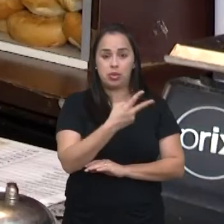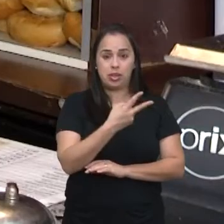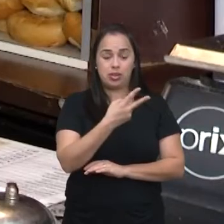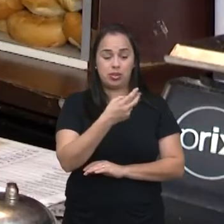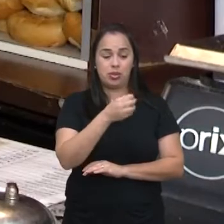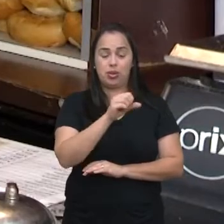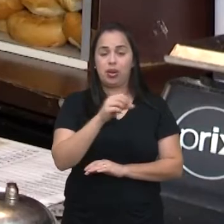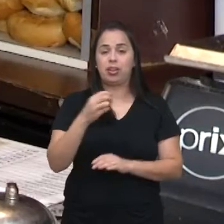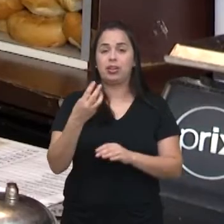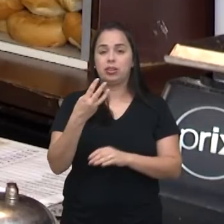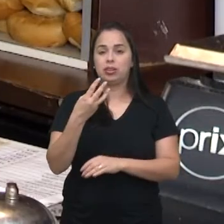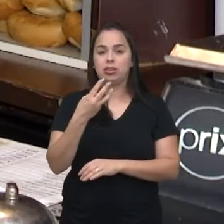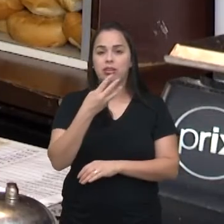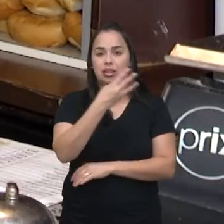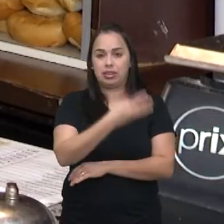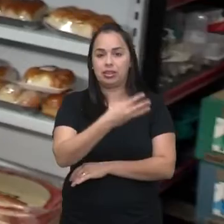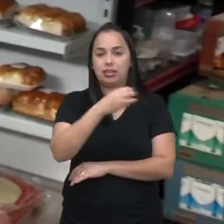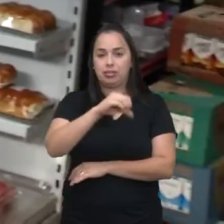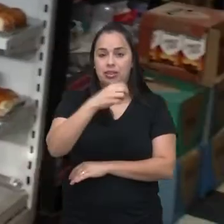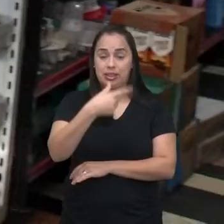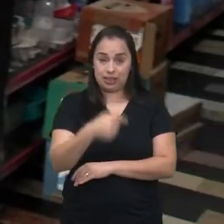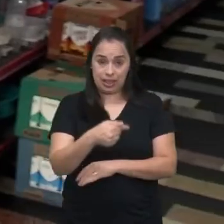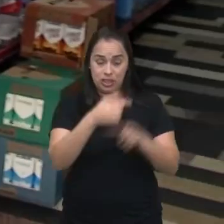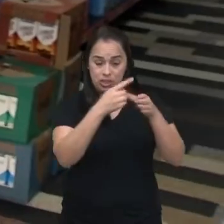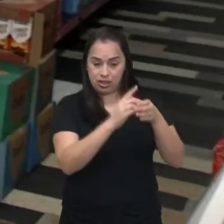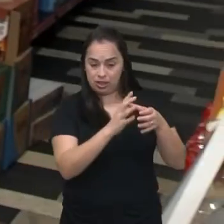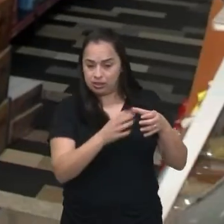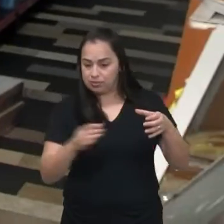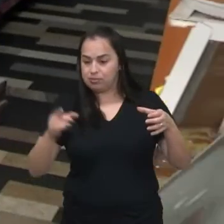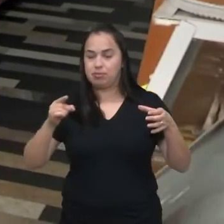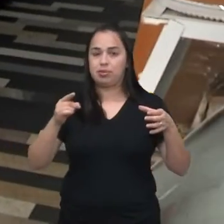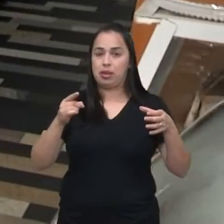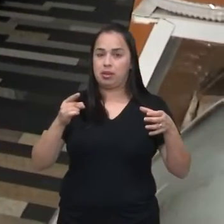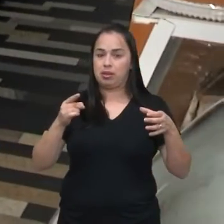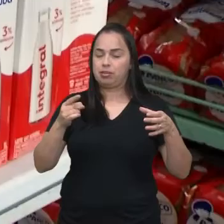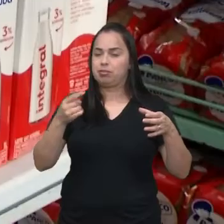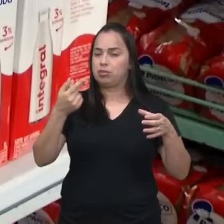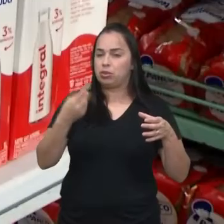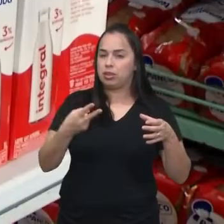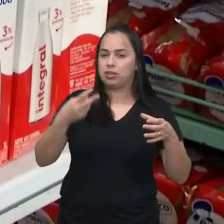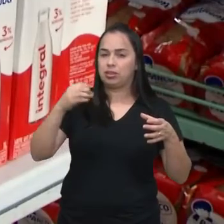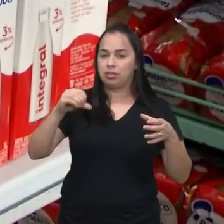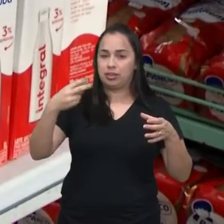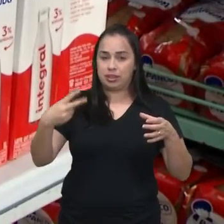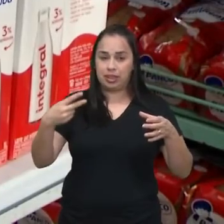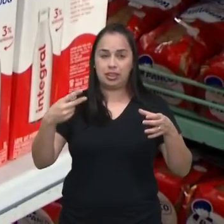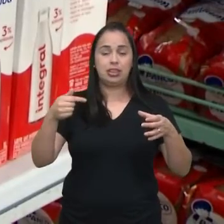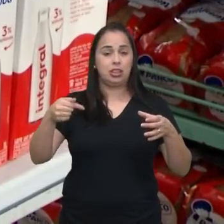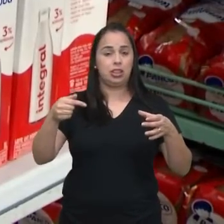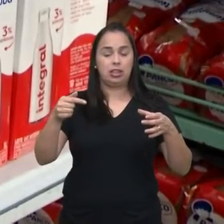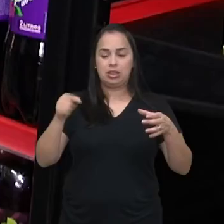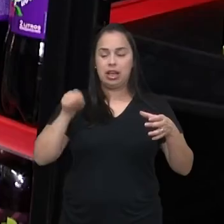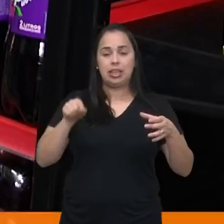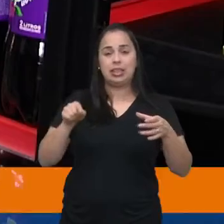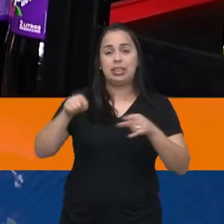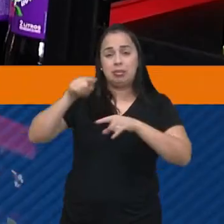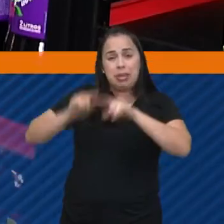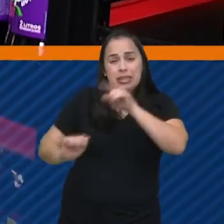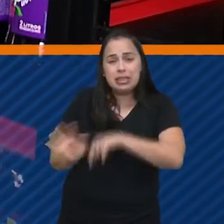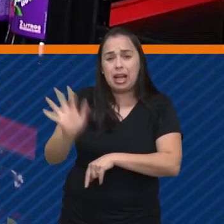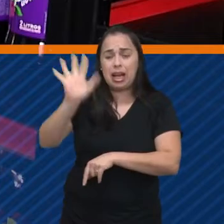total de 367 produtos e serviços pesquisados pelo IBGE registraram preços mais caros